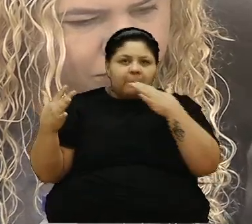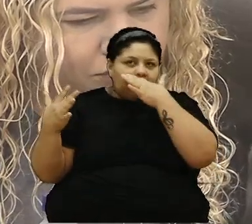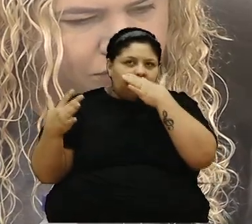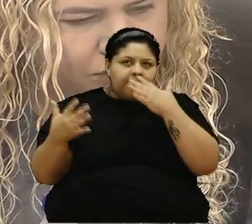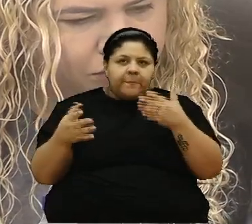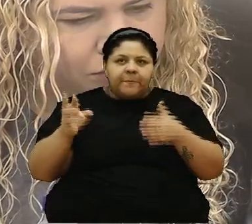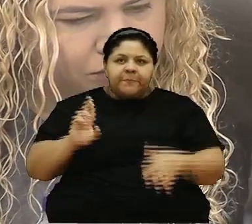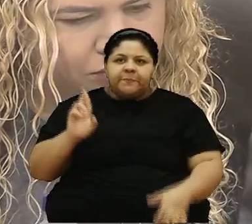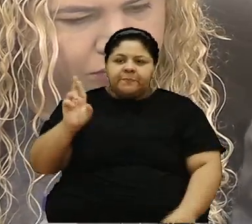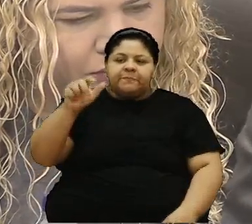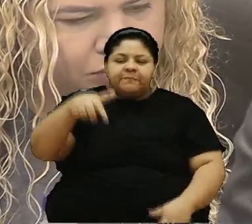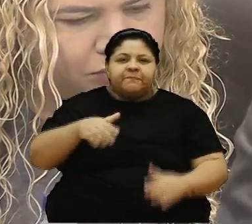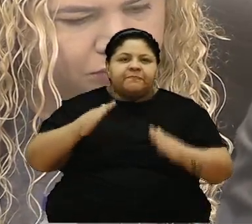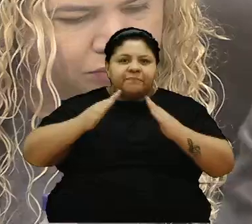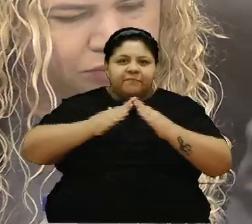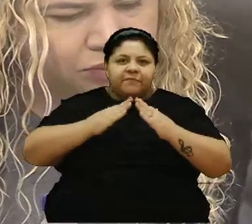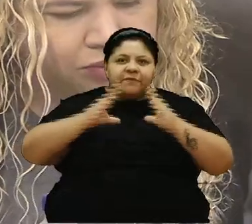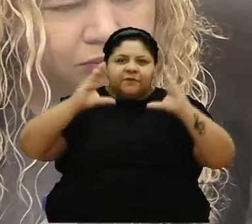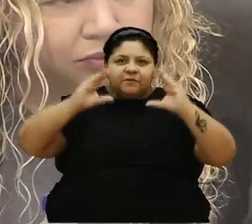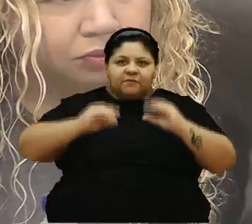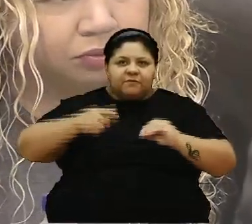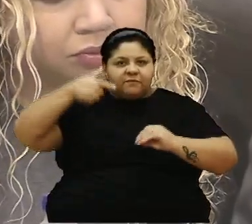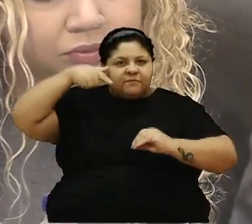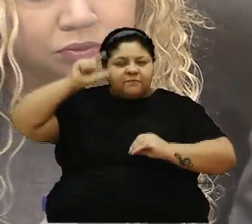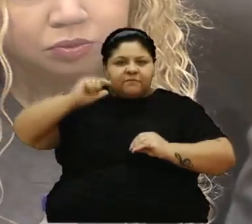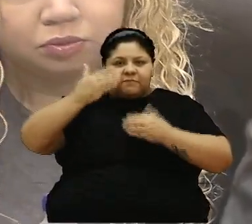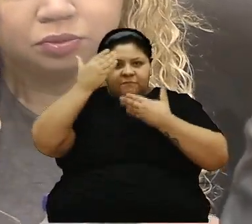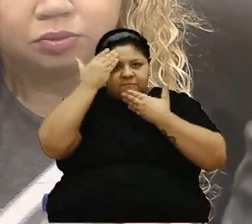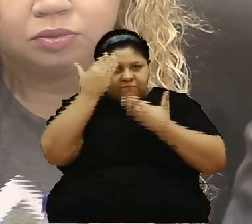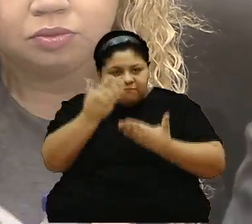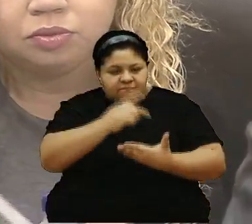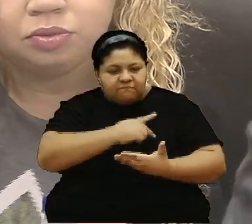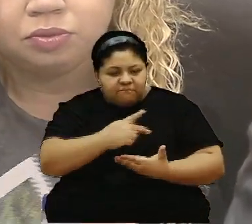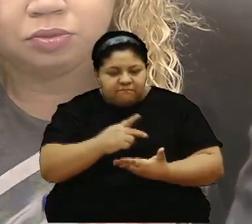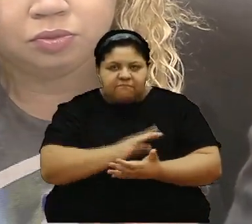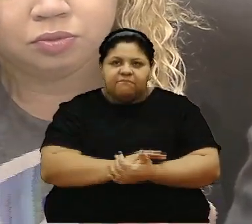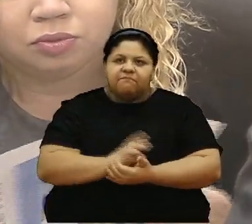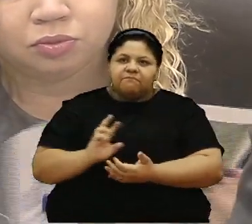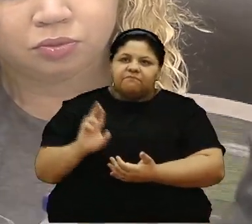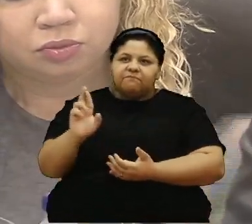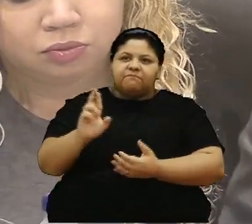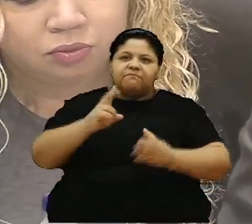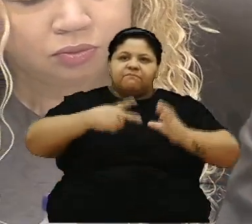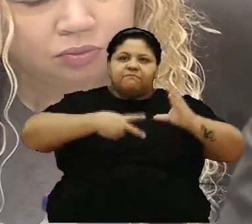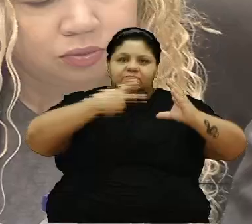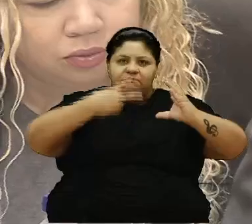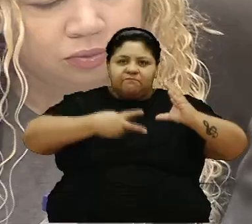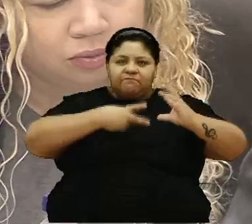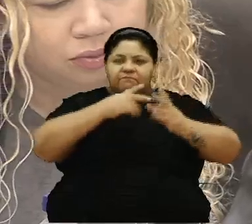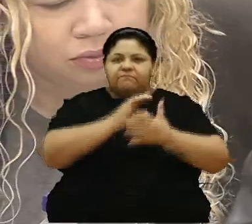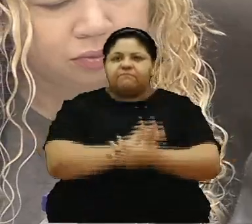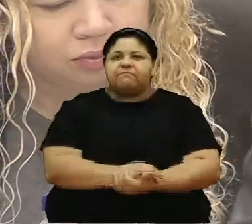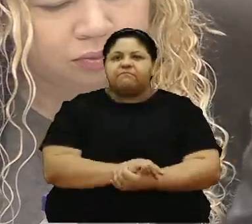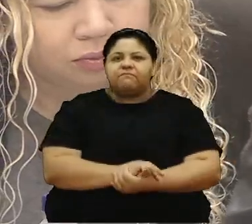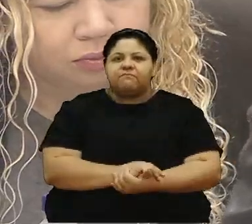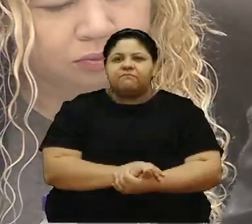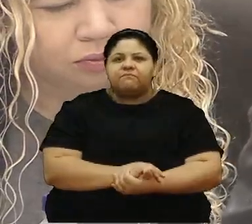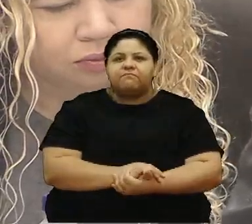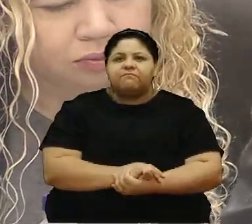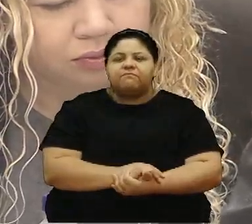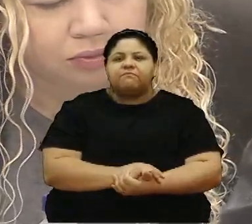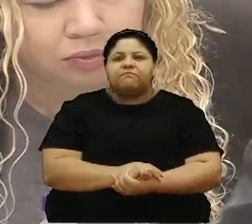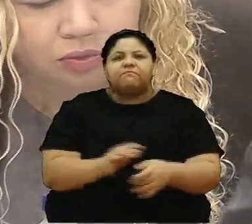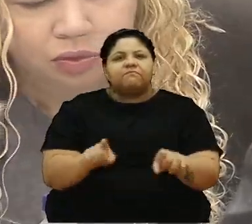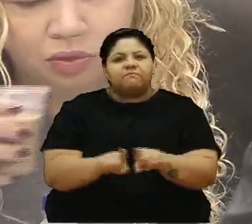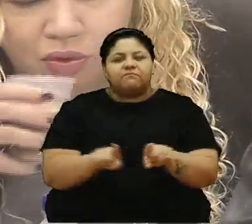que representei essa casa na noite de ontem. Muito obrigado, senhor presidente, em nome da Câmara Municipal aqui de Caxias do Sul. E faço